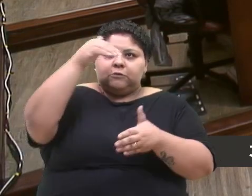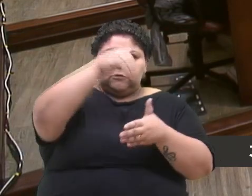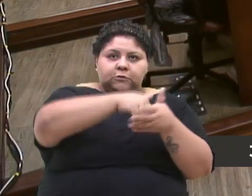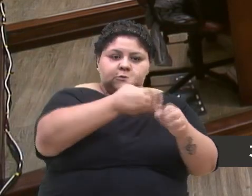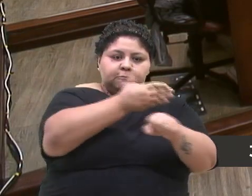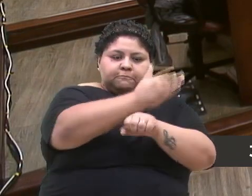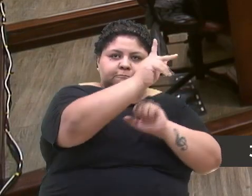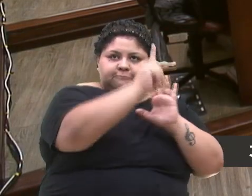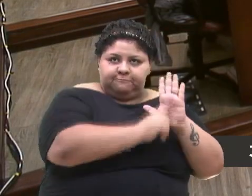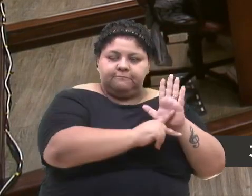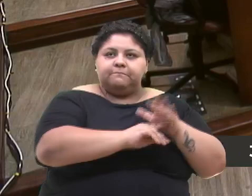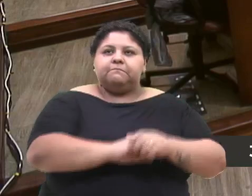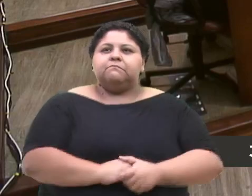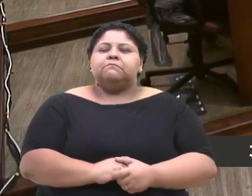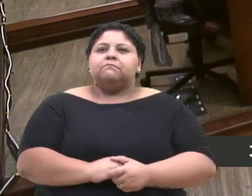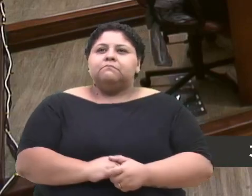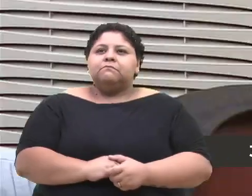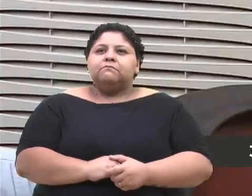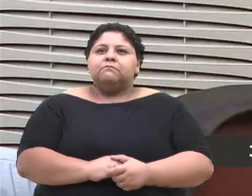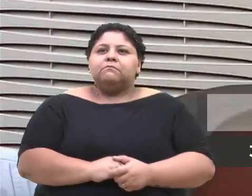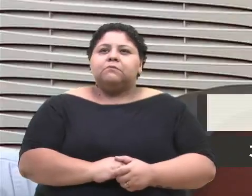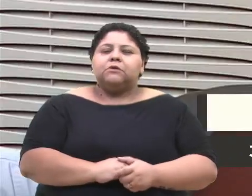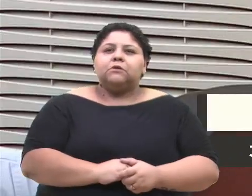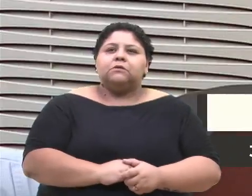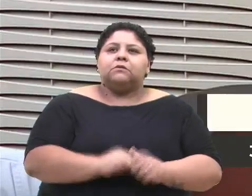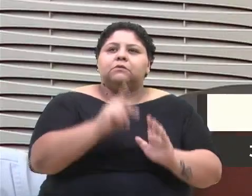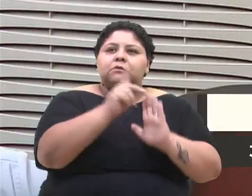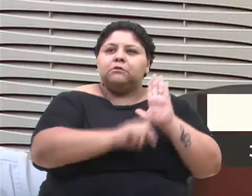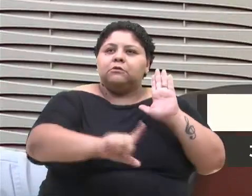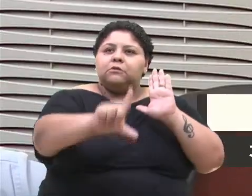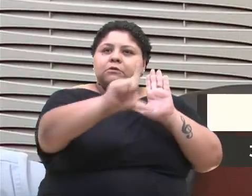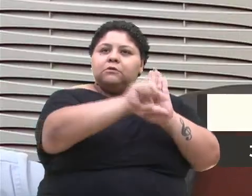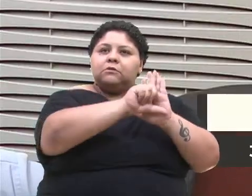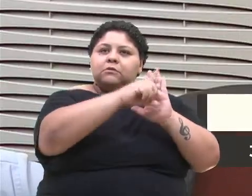esse projeto. Projeto de lei